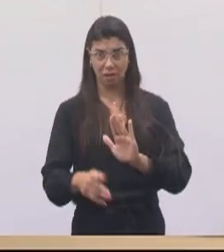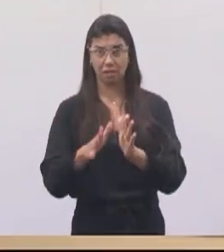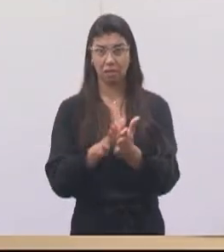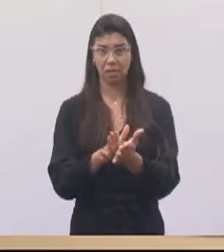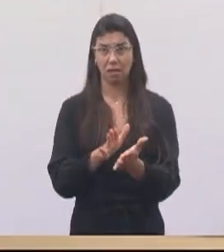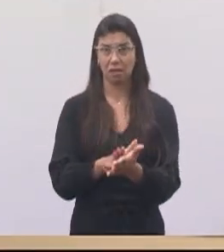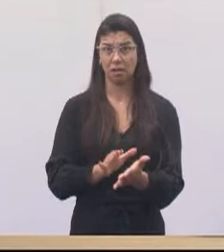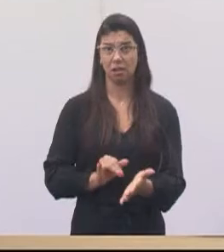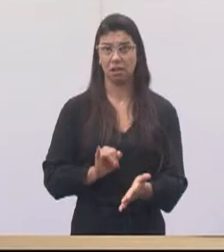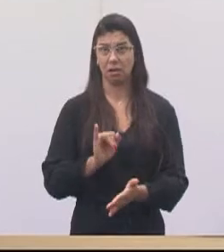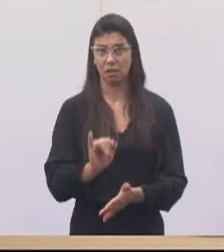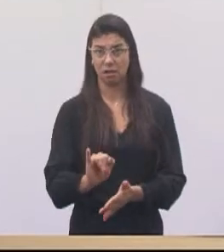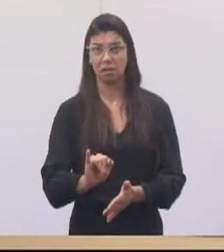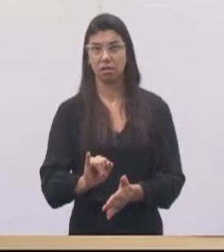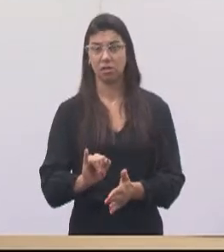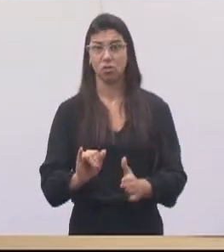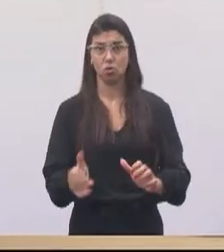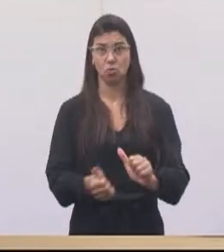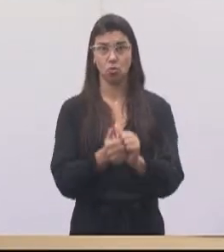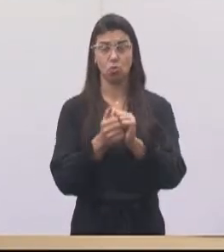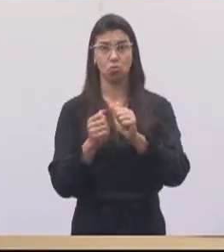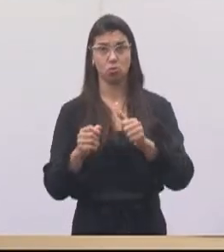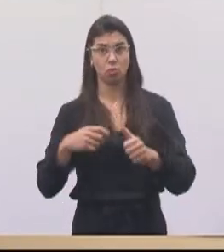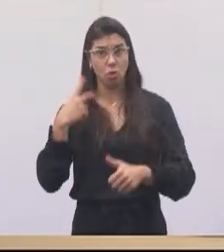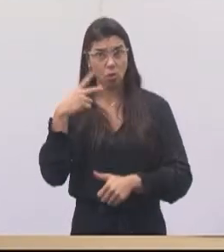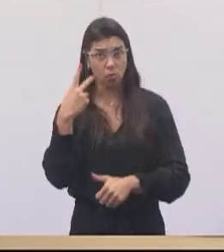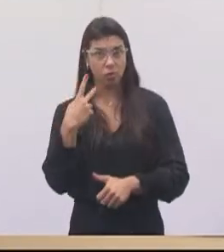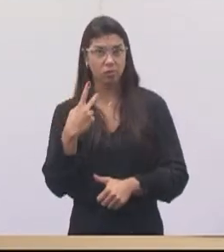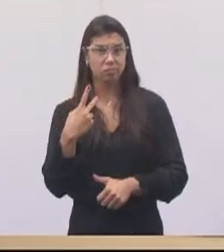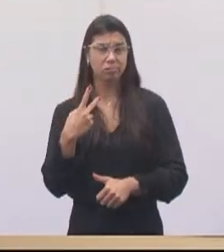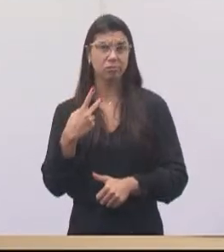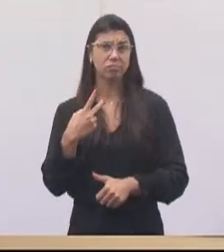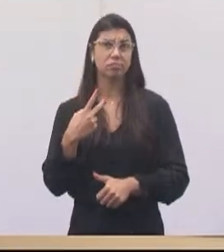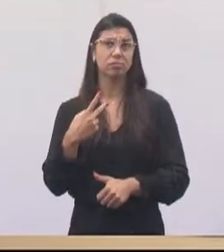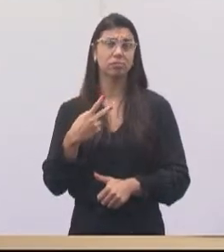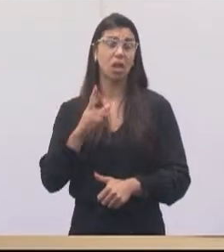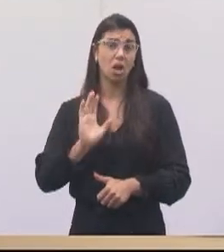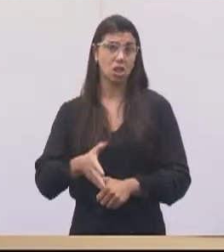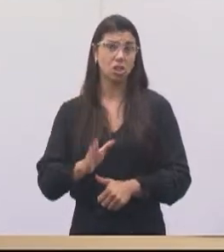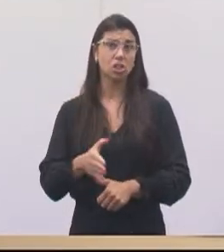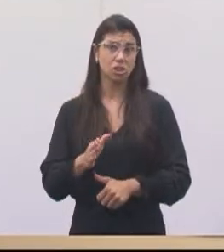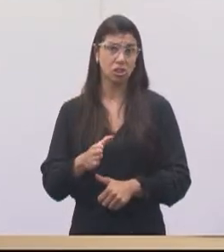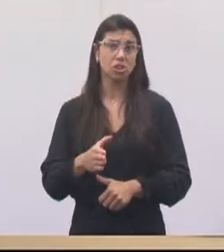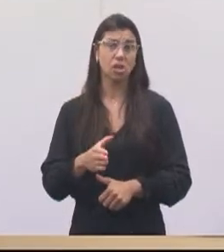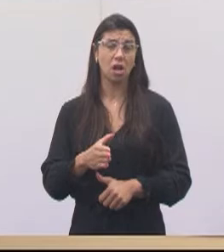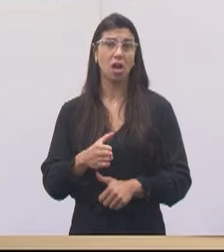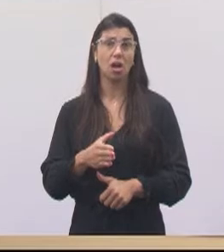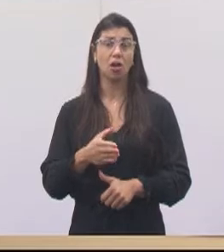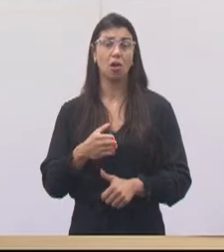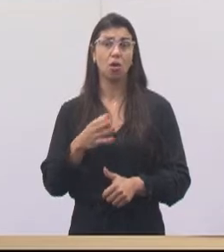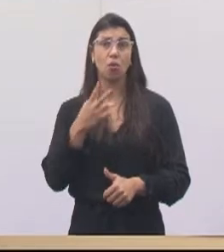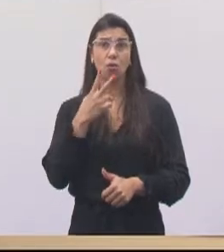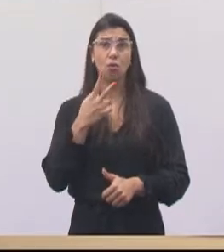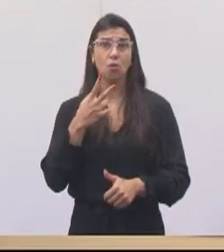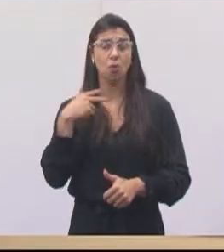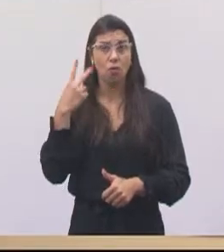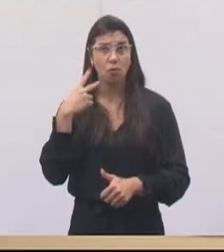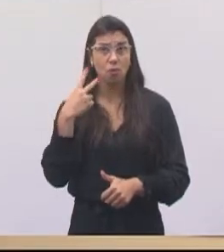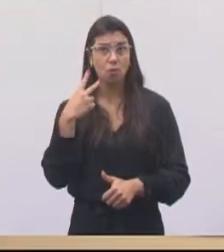para discussão entre os parlamentares, já foi dito aqui na tribuna, inclusive pelo vereador que me antecedeu,